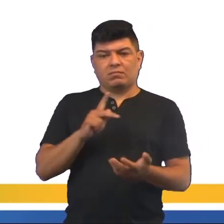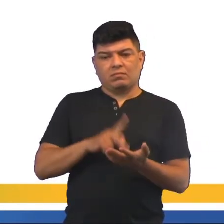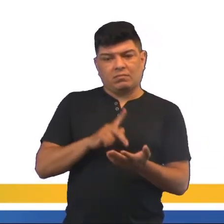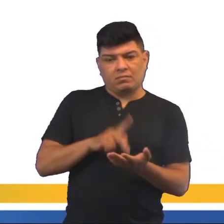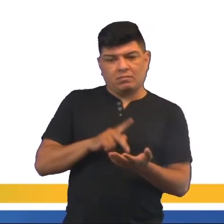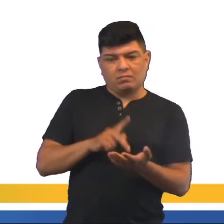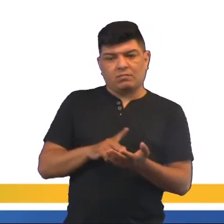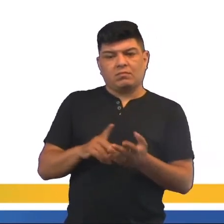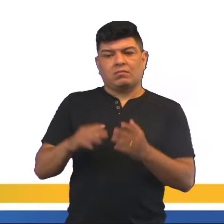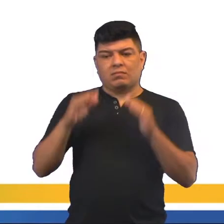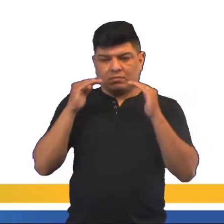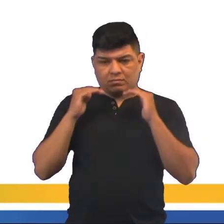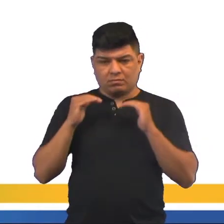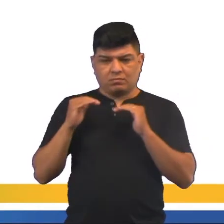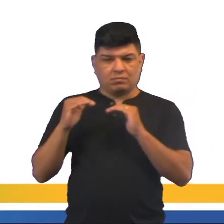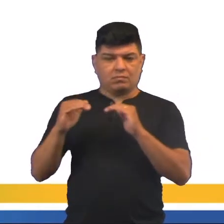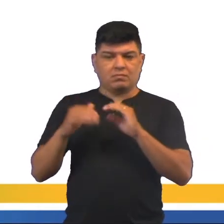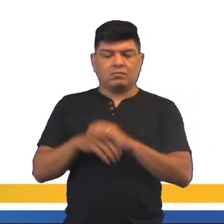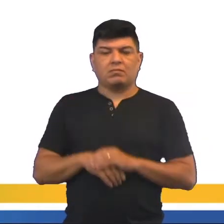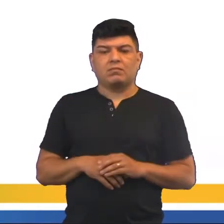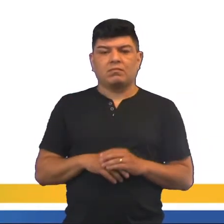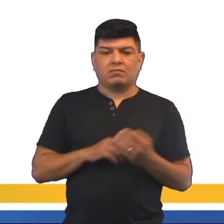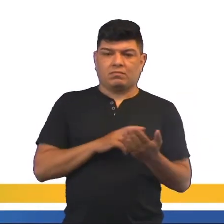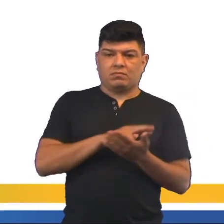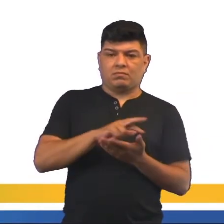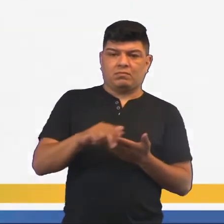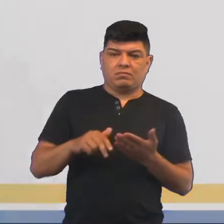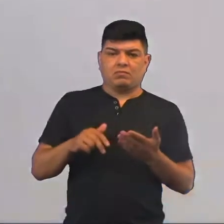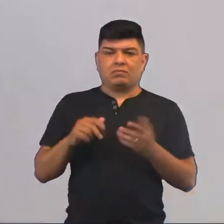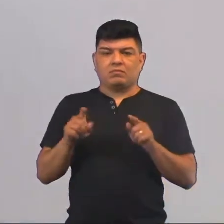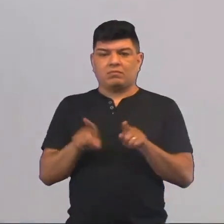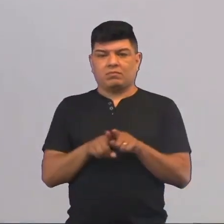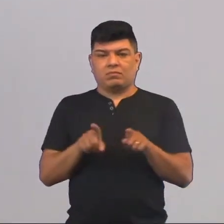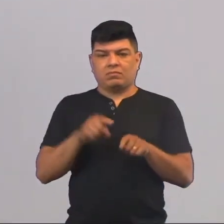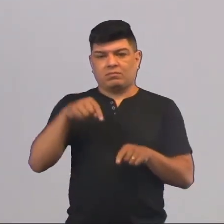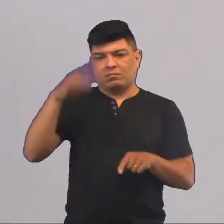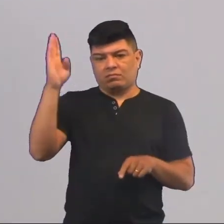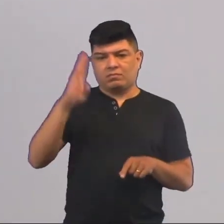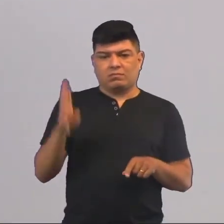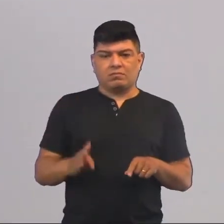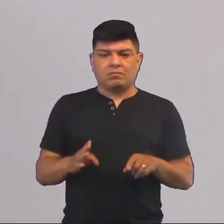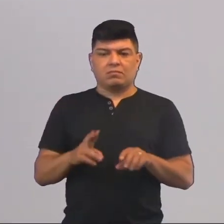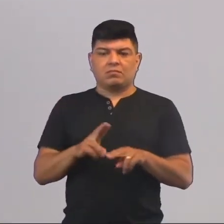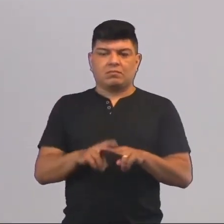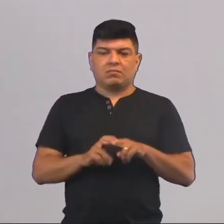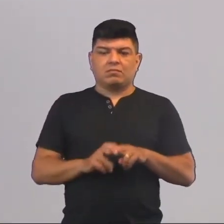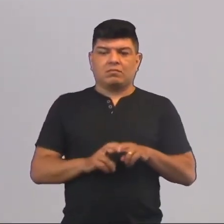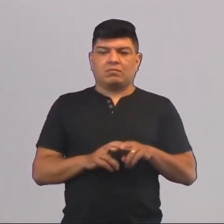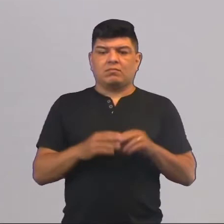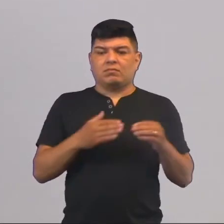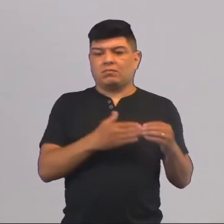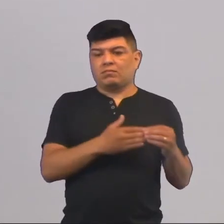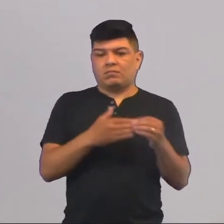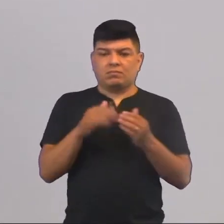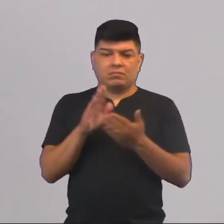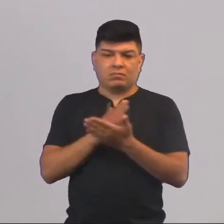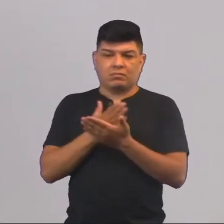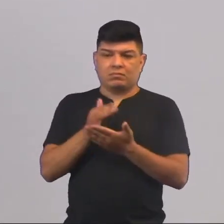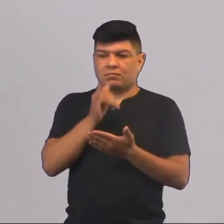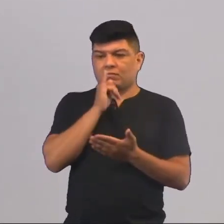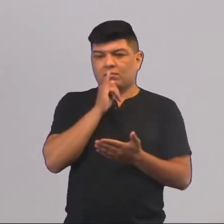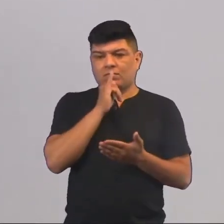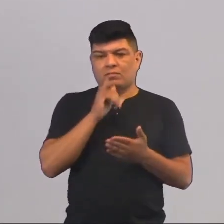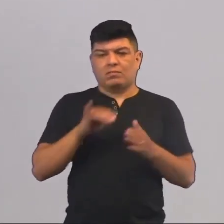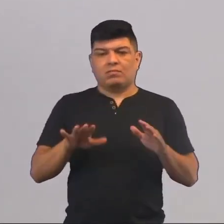fato ser seguidas. Nós temos várias ONGs ambientais no Brasil, e aí a gente trouxe somente alguns exemplos